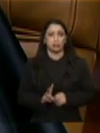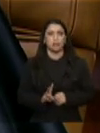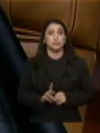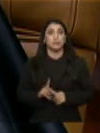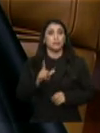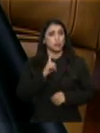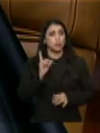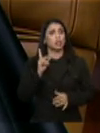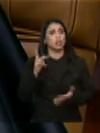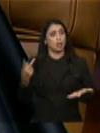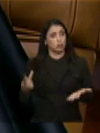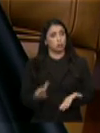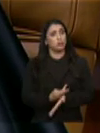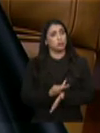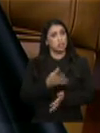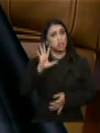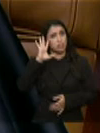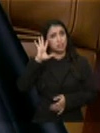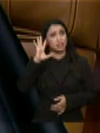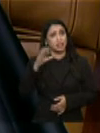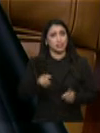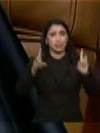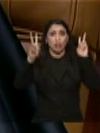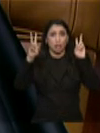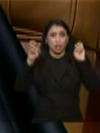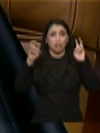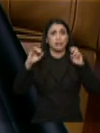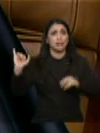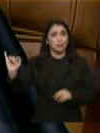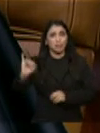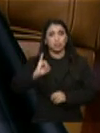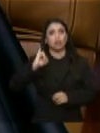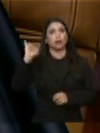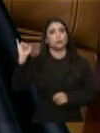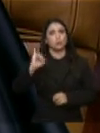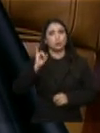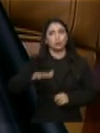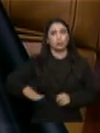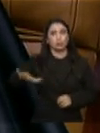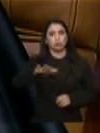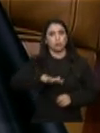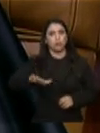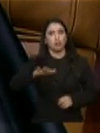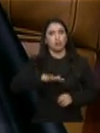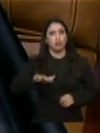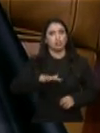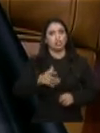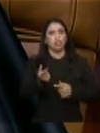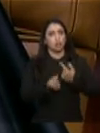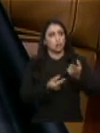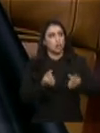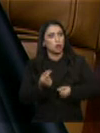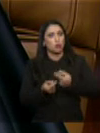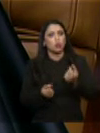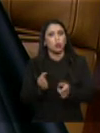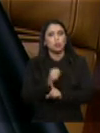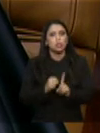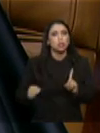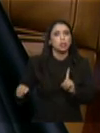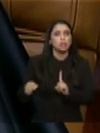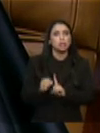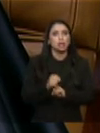é a primeira vez que realmente estamos a decidir sobre questão da mais alta relevância e geral do ponto de vista econômico-social, que é da